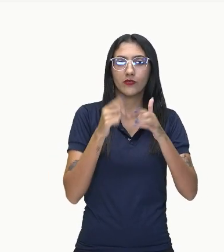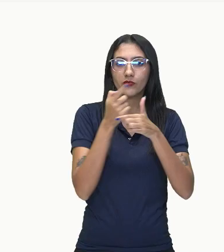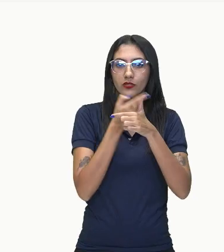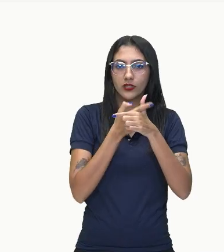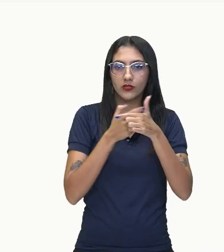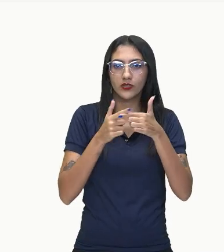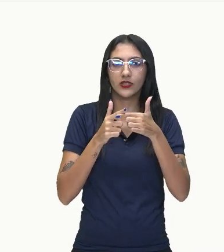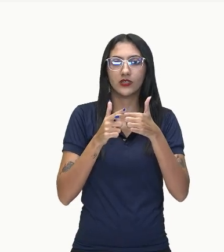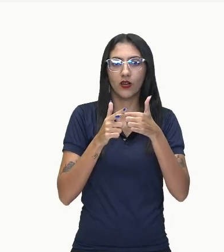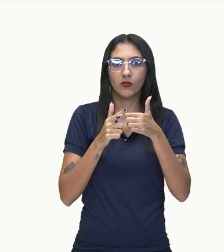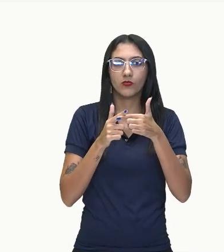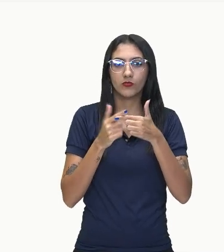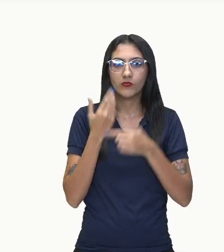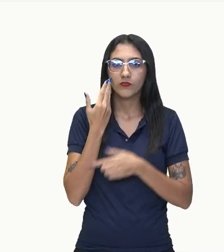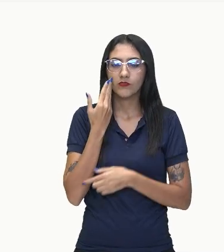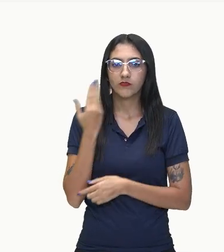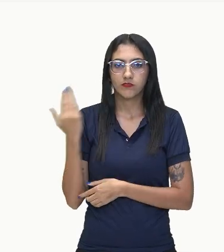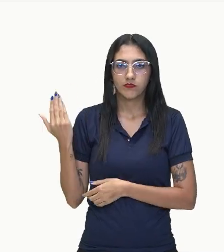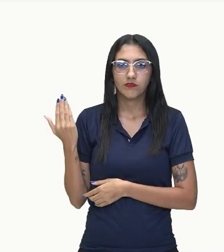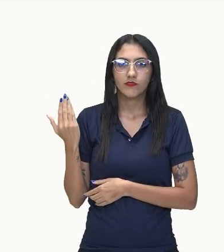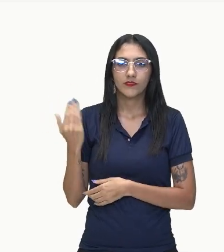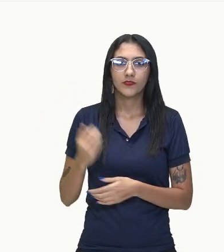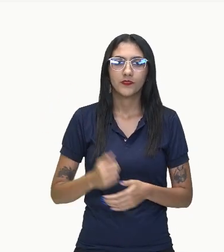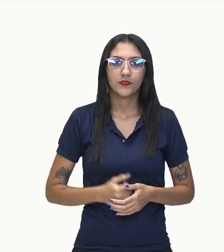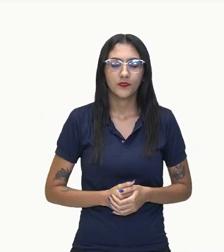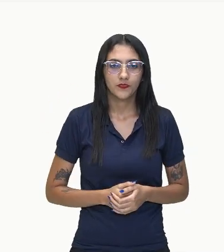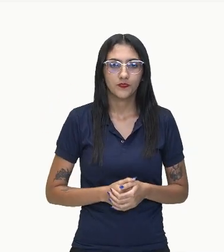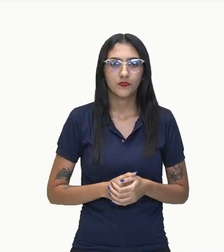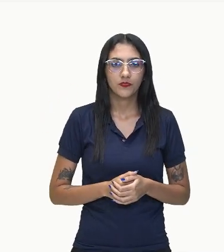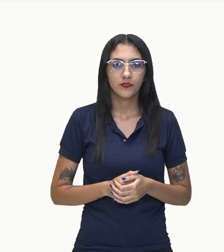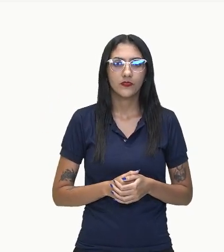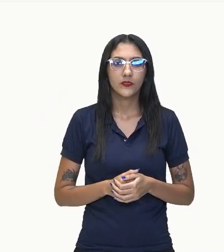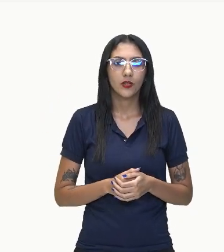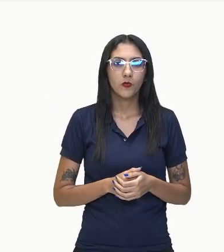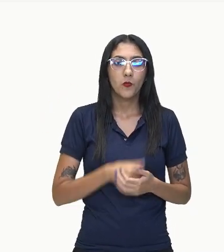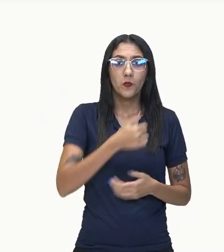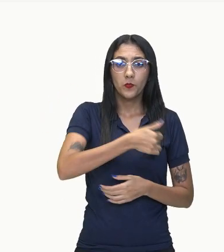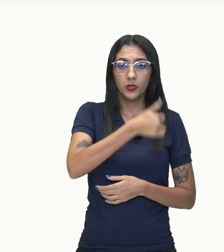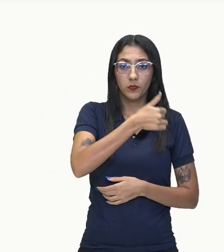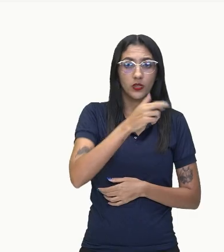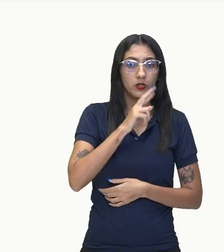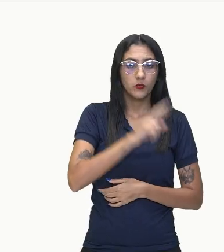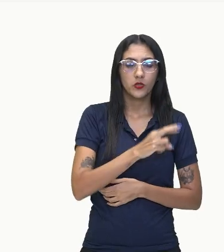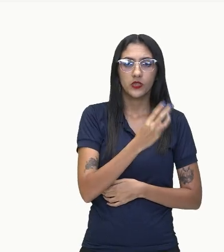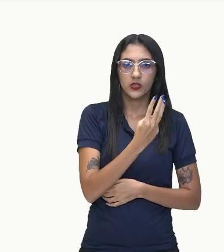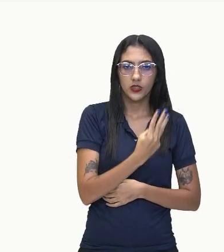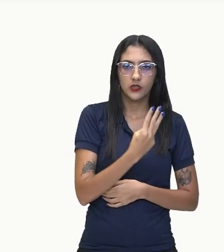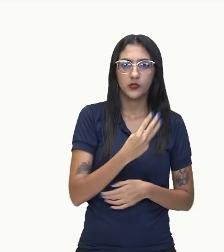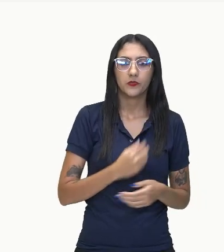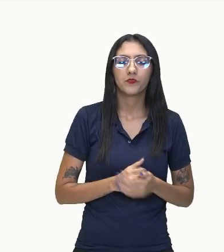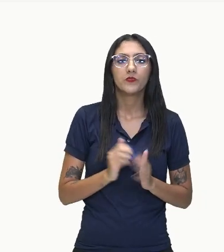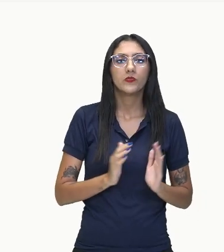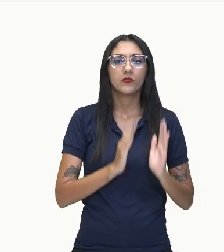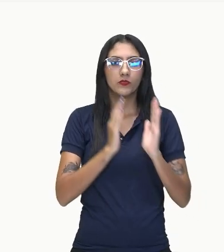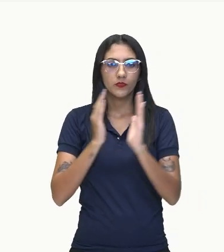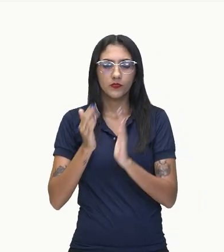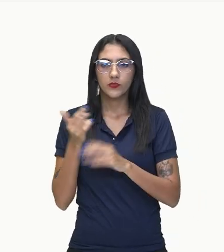na divisão dá positivo. Então, o resultado é 3. E o segundo